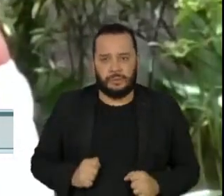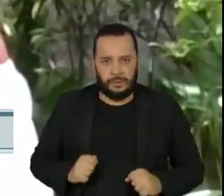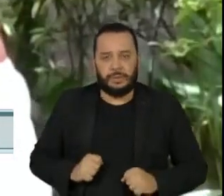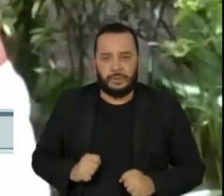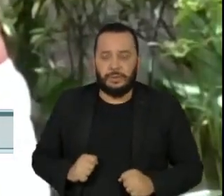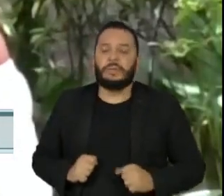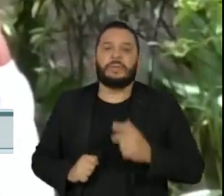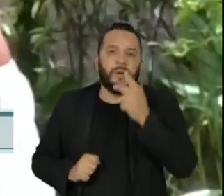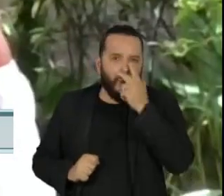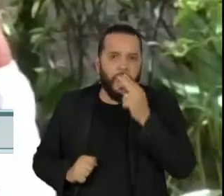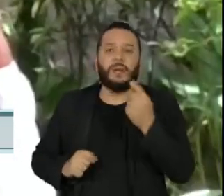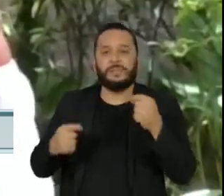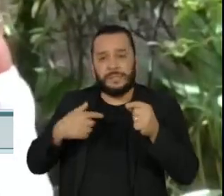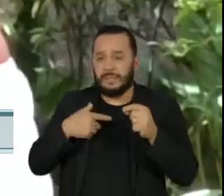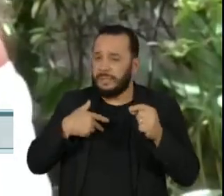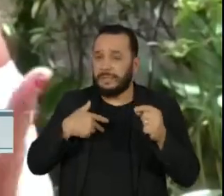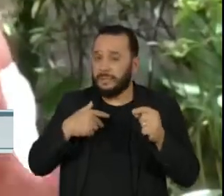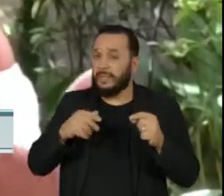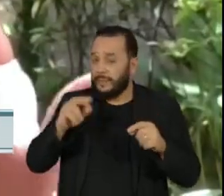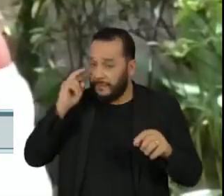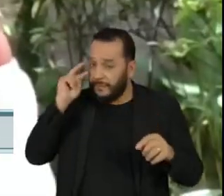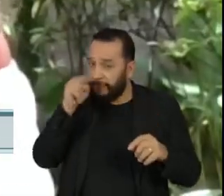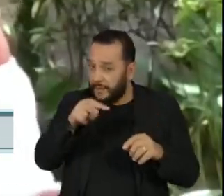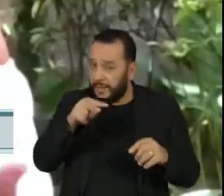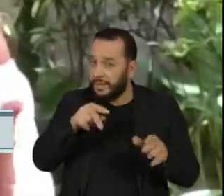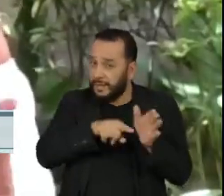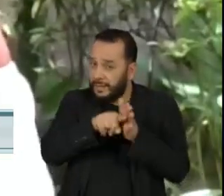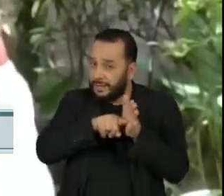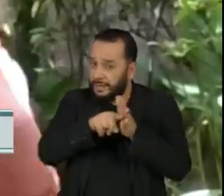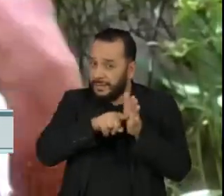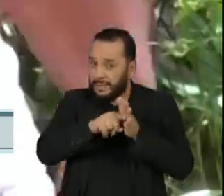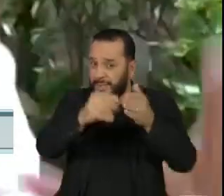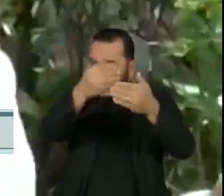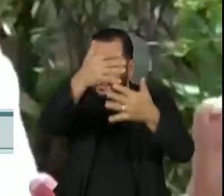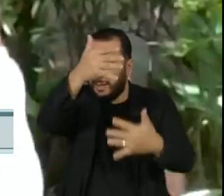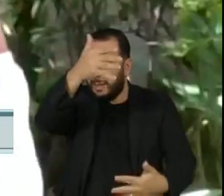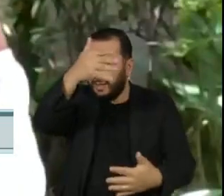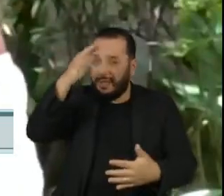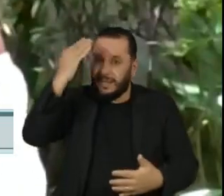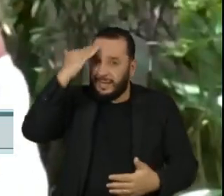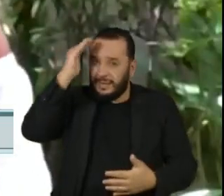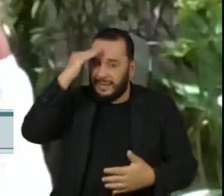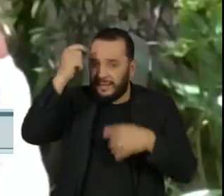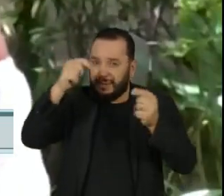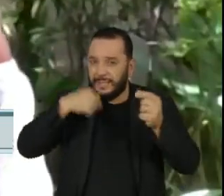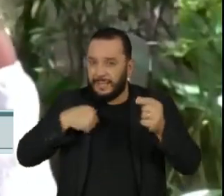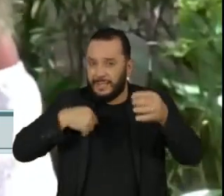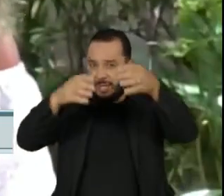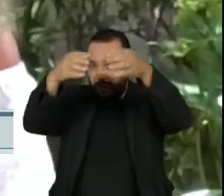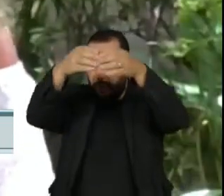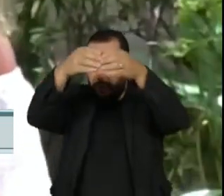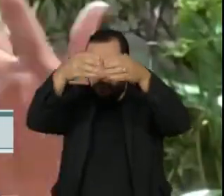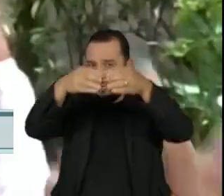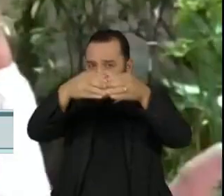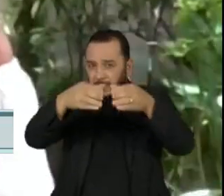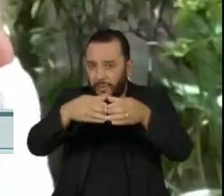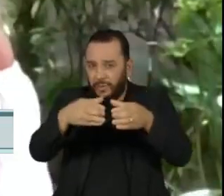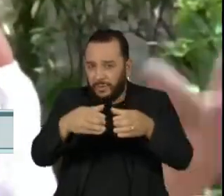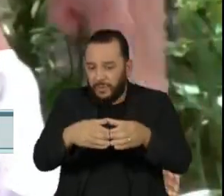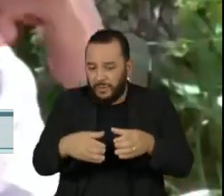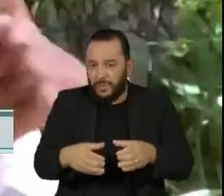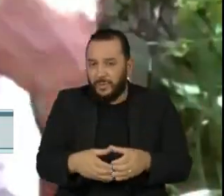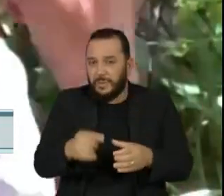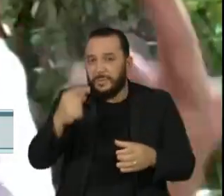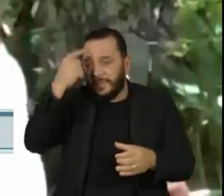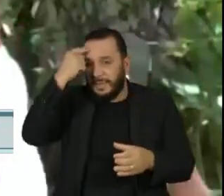que também olhar para essa pesquisa mostra o quanto a gente precisa que esses recortes sejam mais amplamente implementados quando a gente pensa